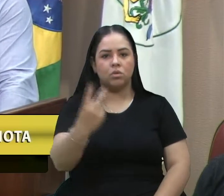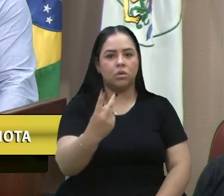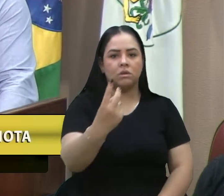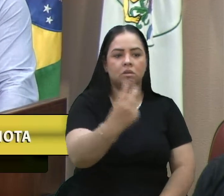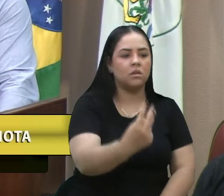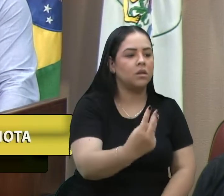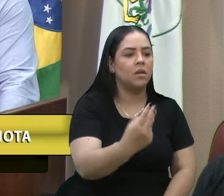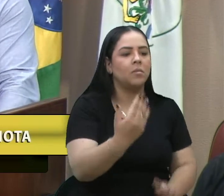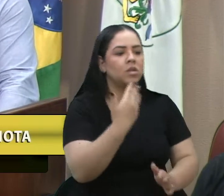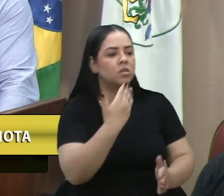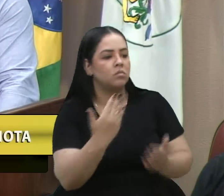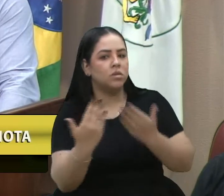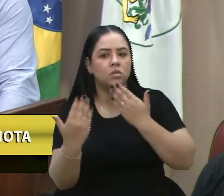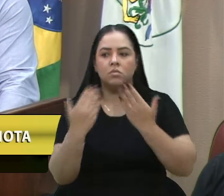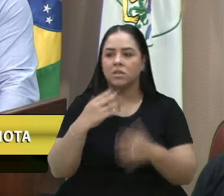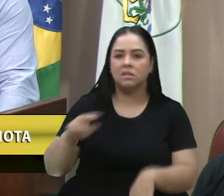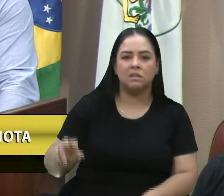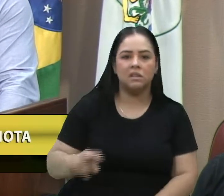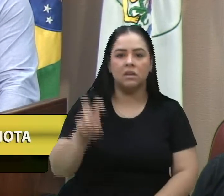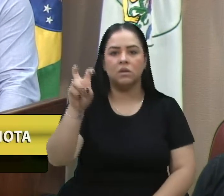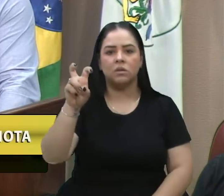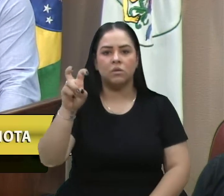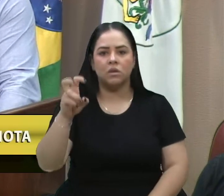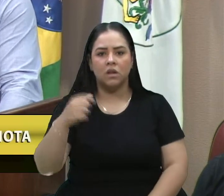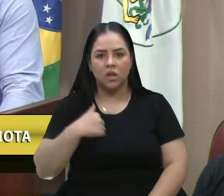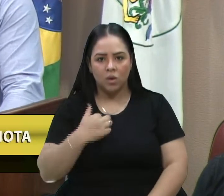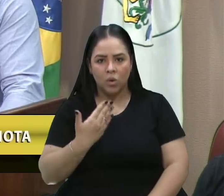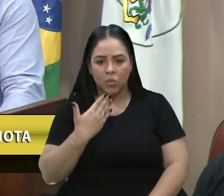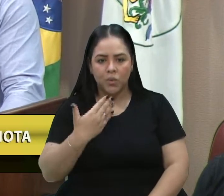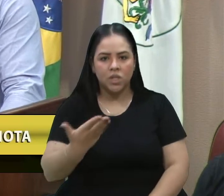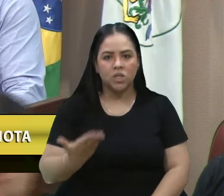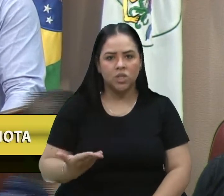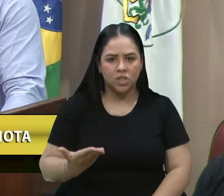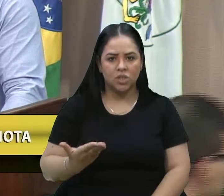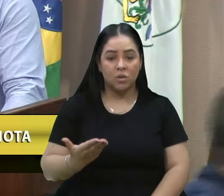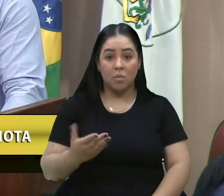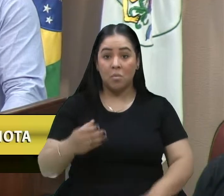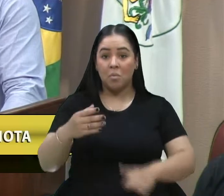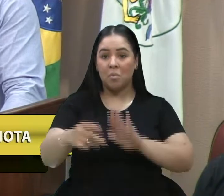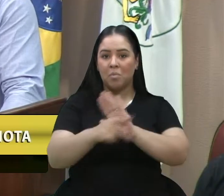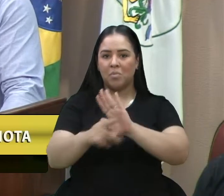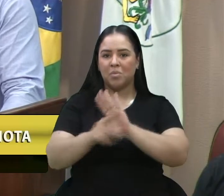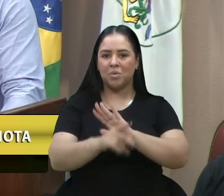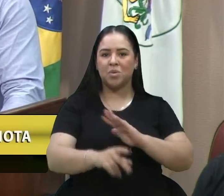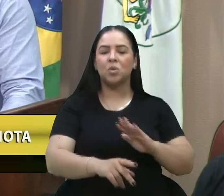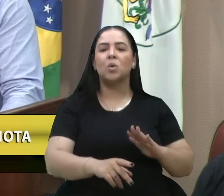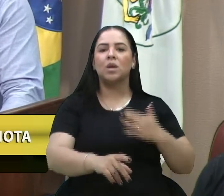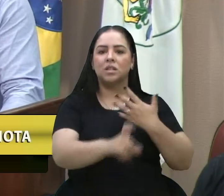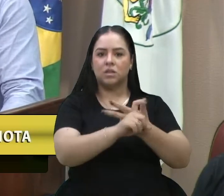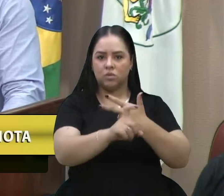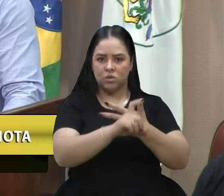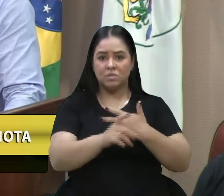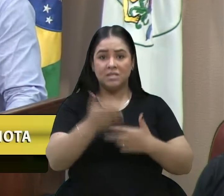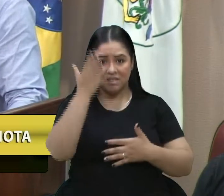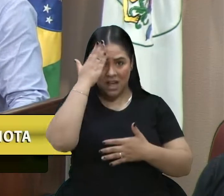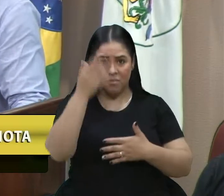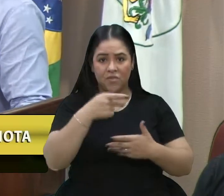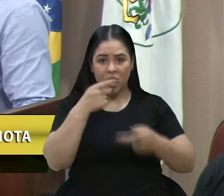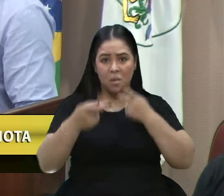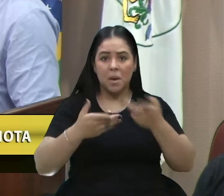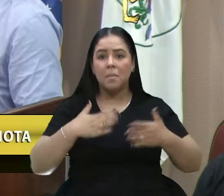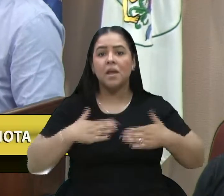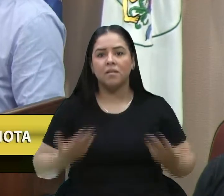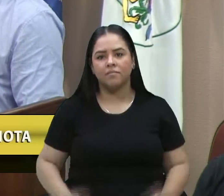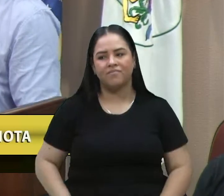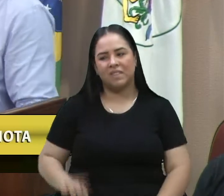3, para 4 e para 5 membros do executivo. Sabe o que me disseram? Não, vereador, a